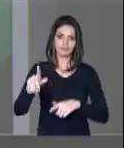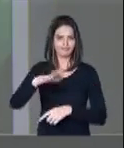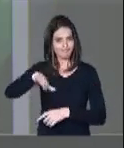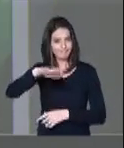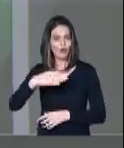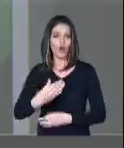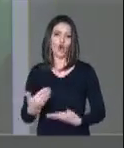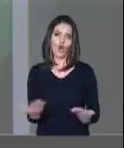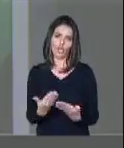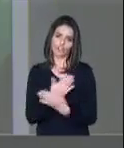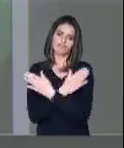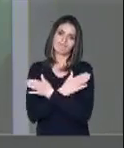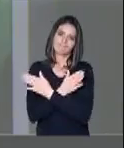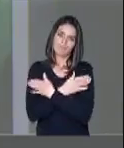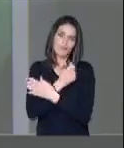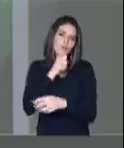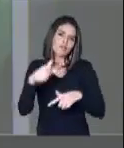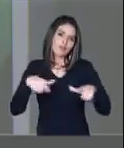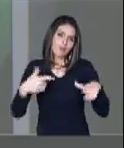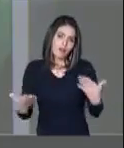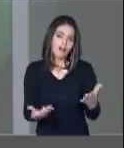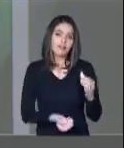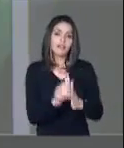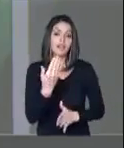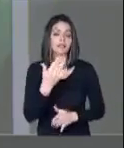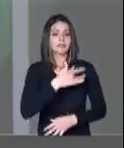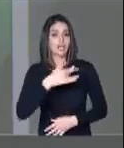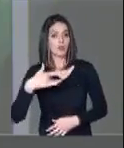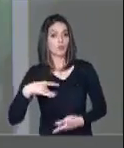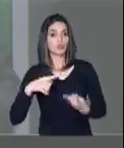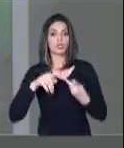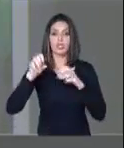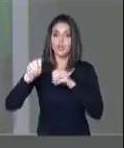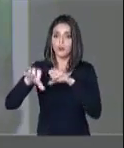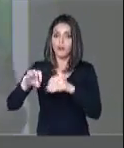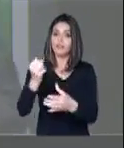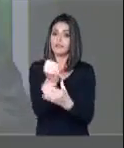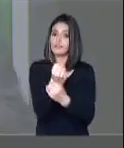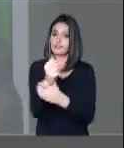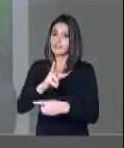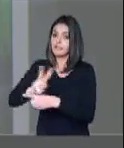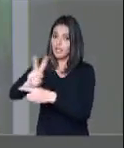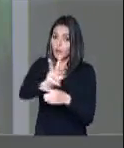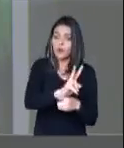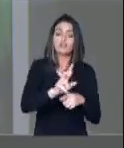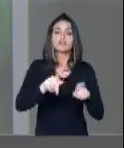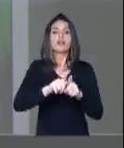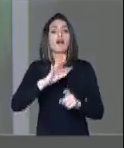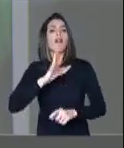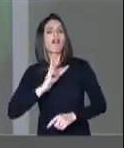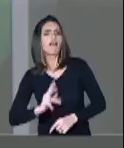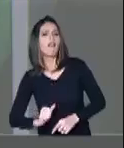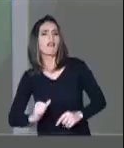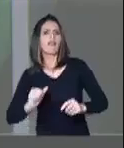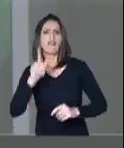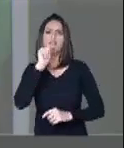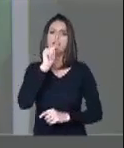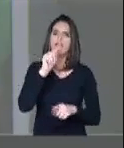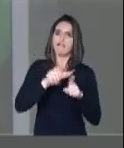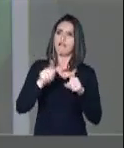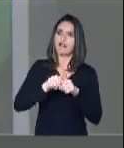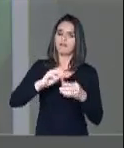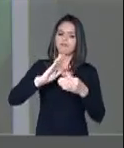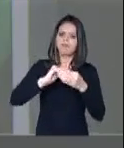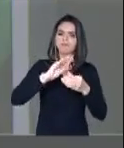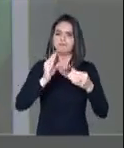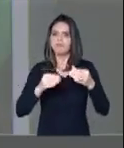trabalhadores que hoje estão desempregados, para gerar saúde, educação, segurança, saneamento para todos nós. Então, obrigado, conto com a confiança dos senhores e com o